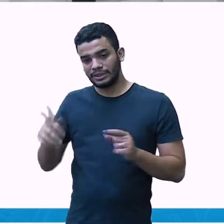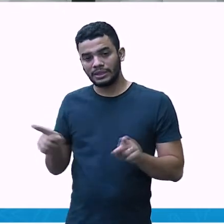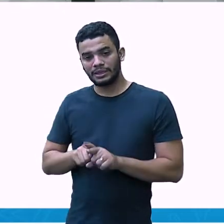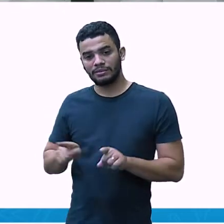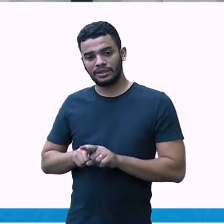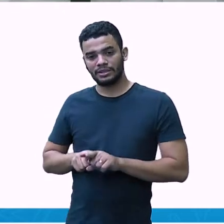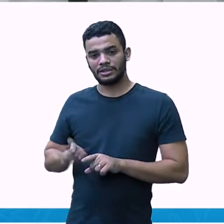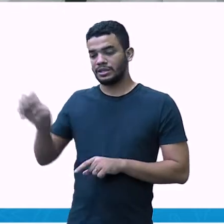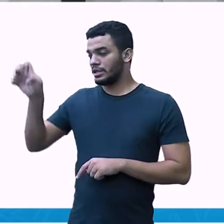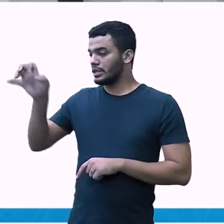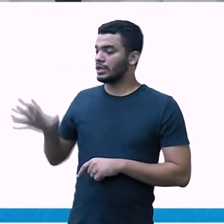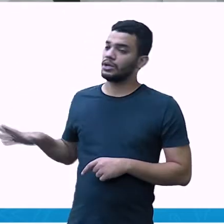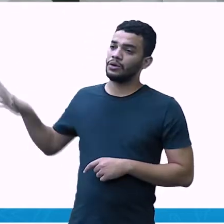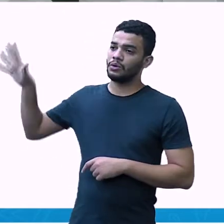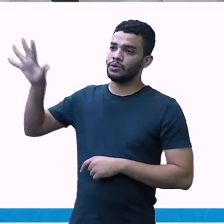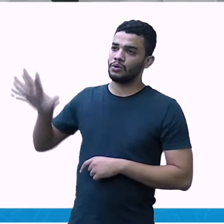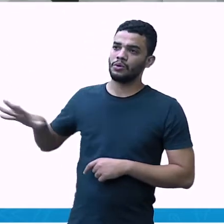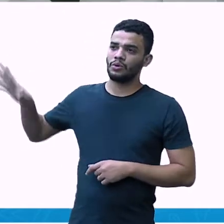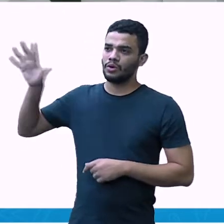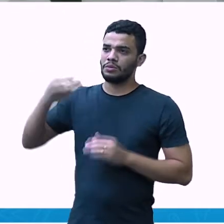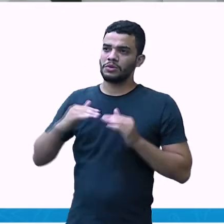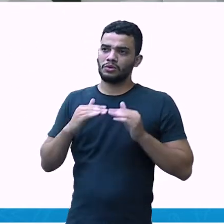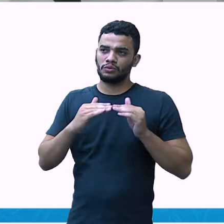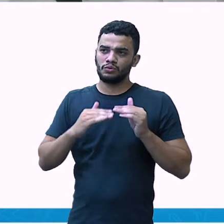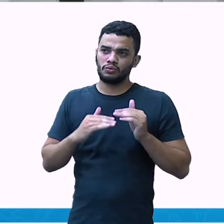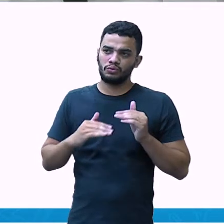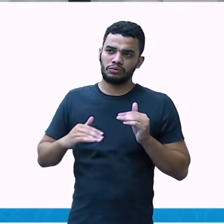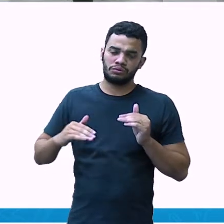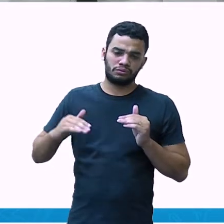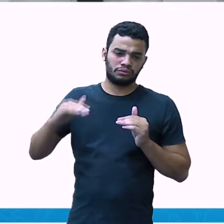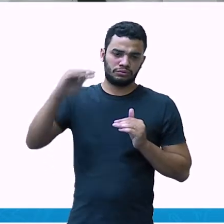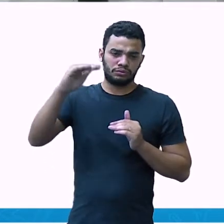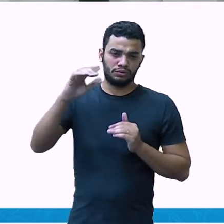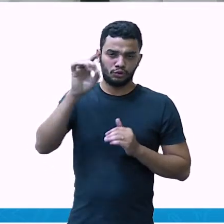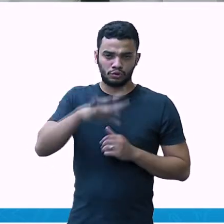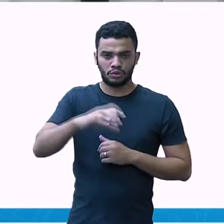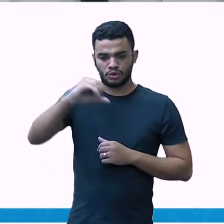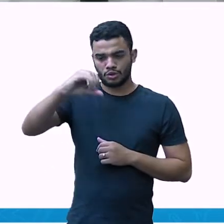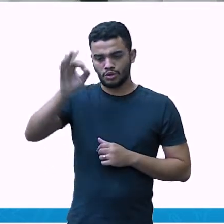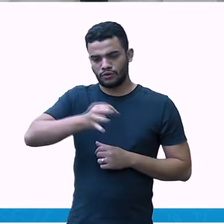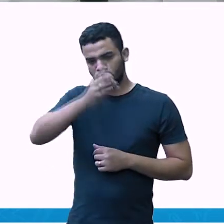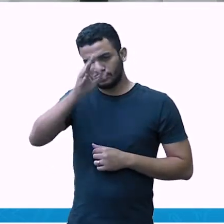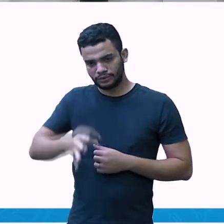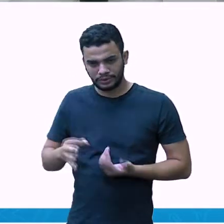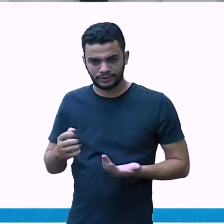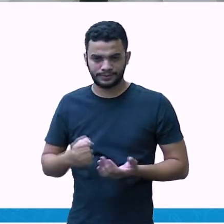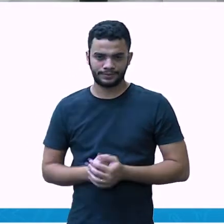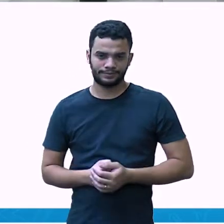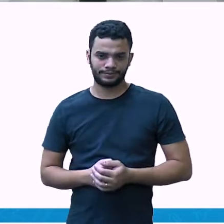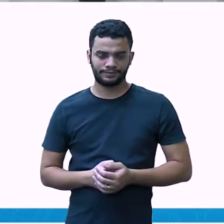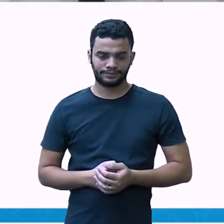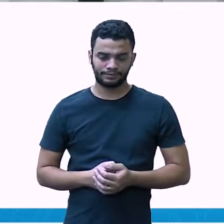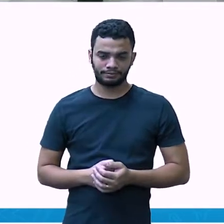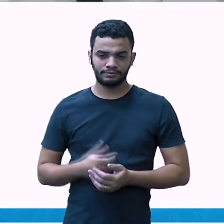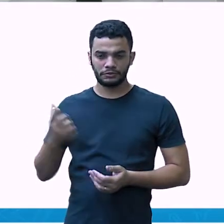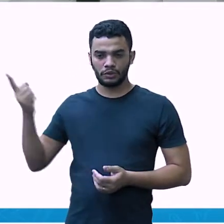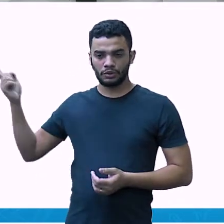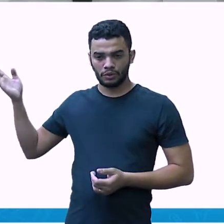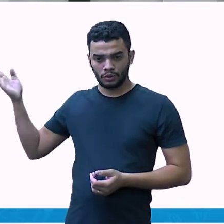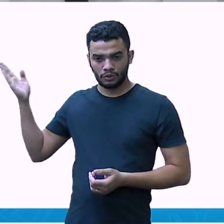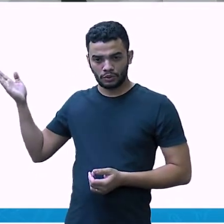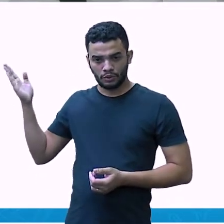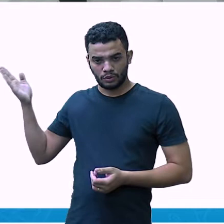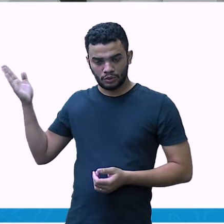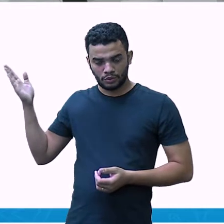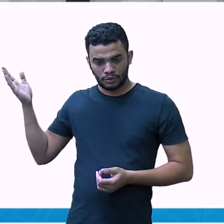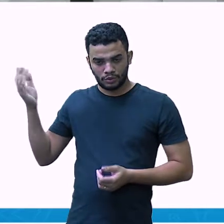73 para 82, 9%. América Latina, de 80 para